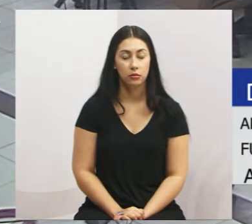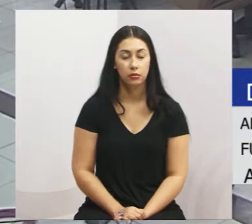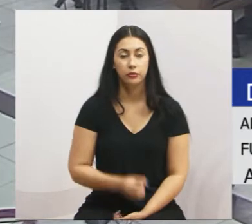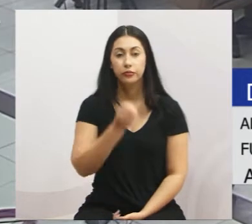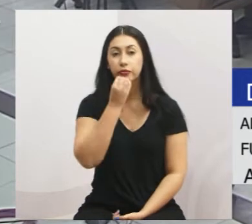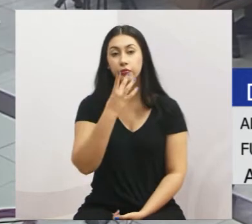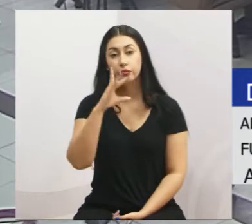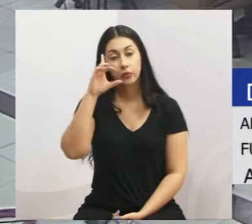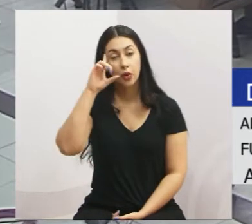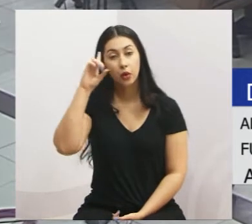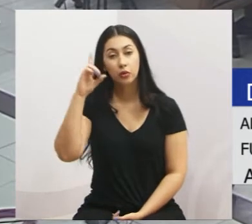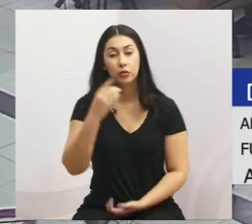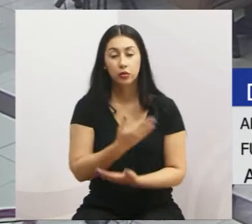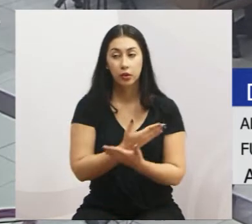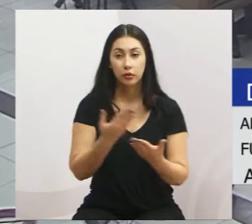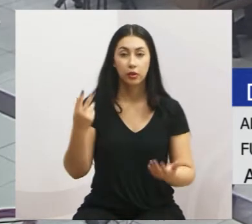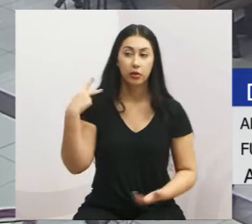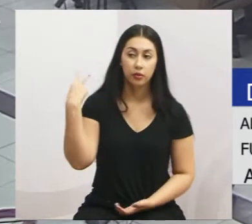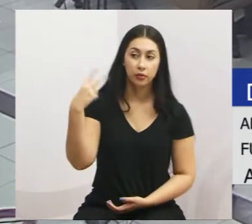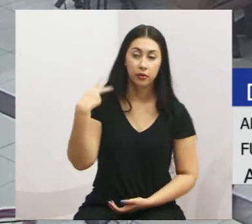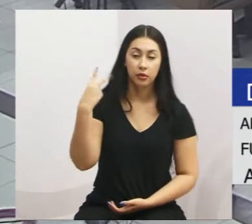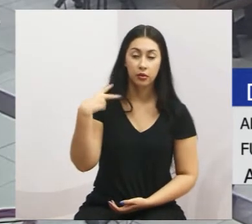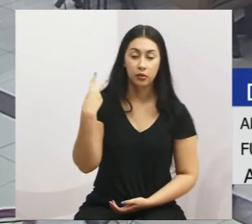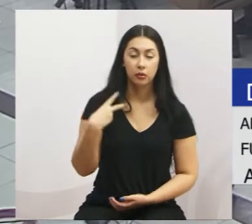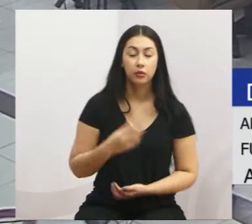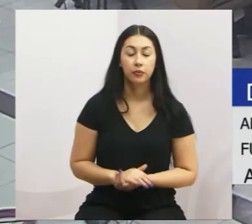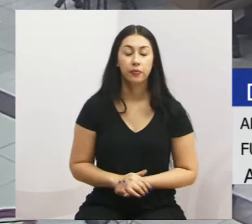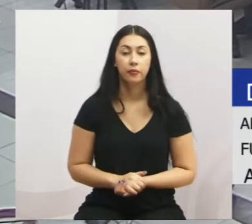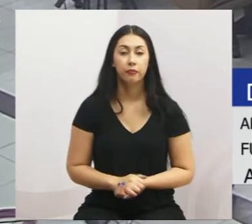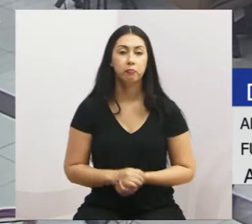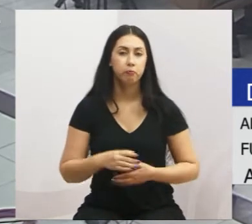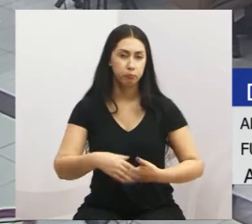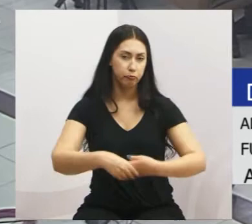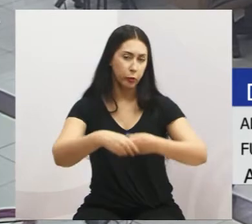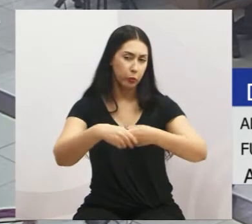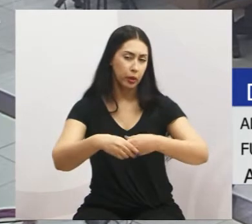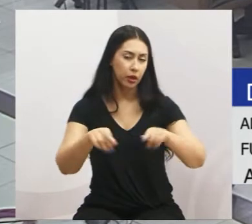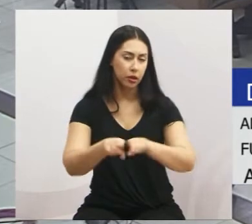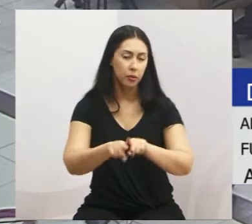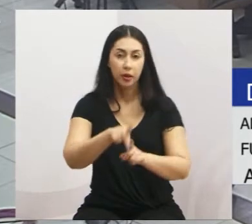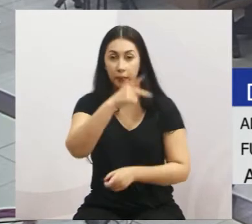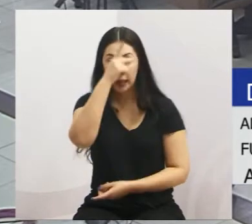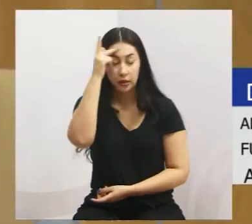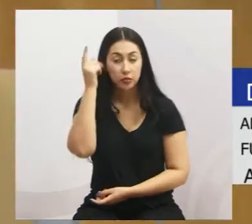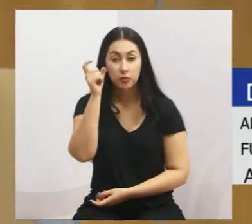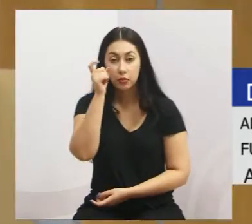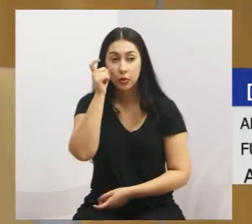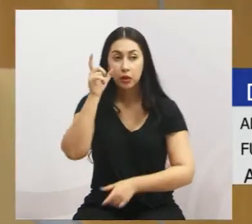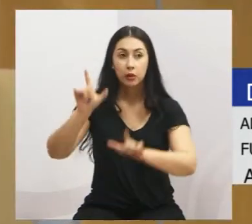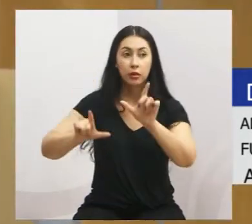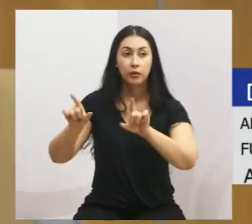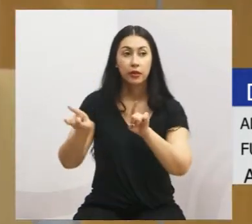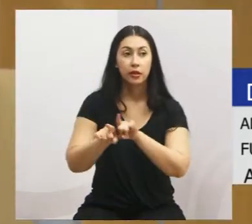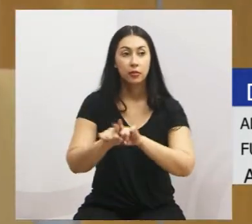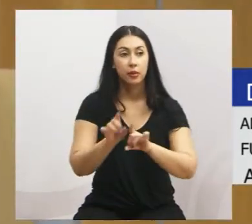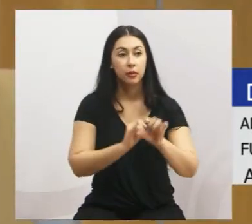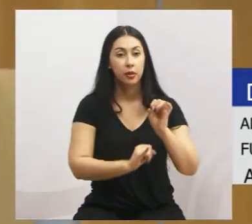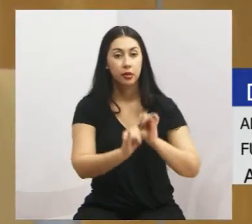Bom dia a todos os vereadores, vereadoras. Quero cumprimentar aqueles que nos acompanham pela TV Câmara, pela